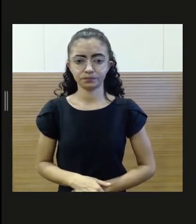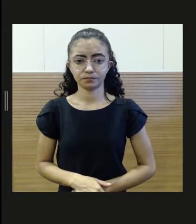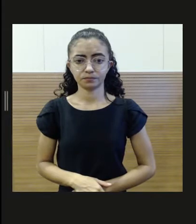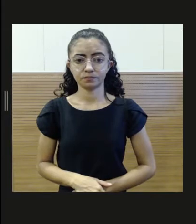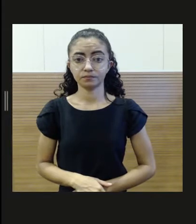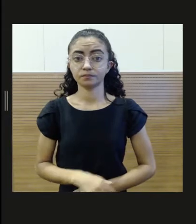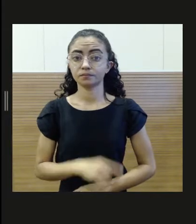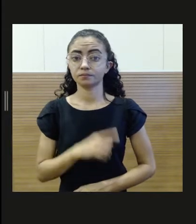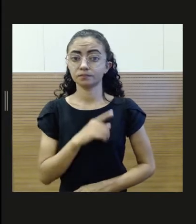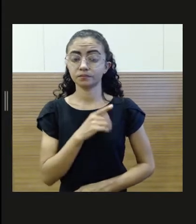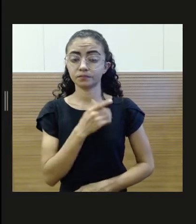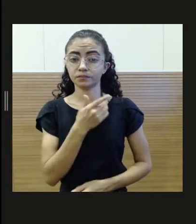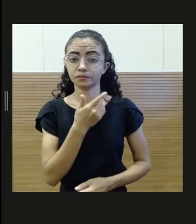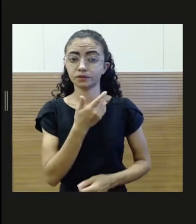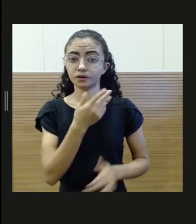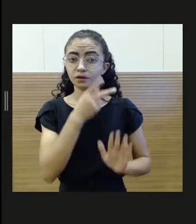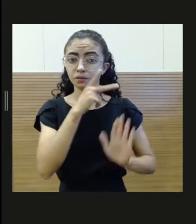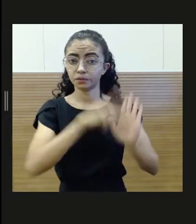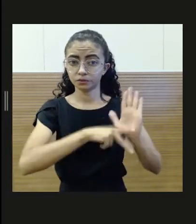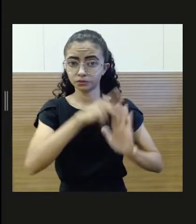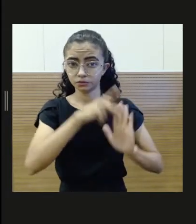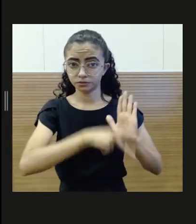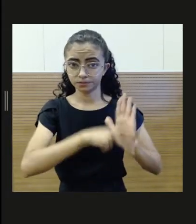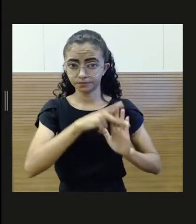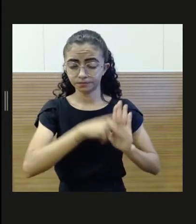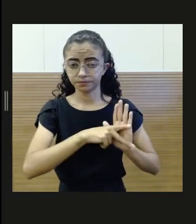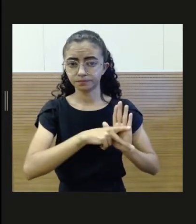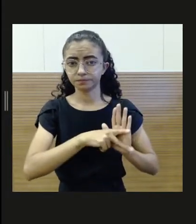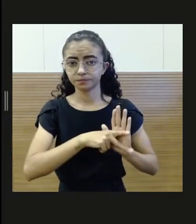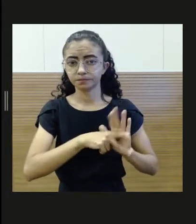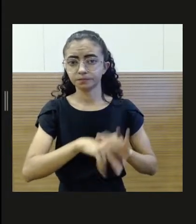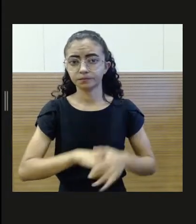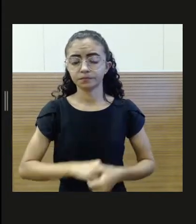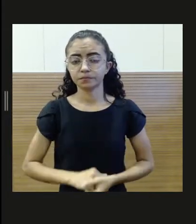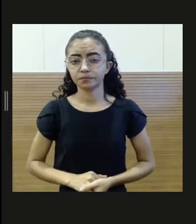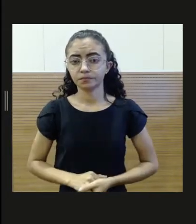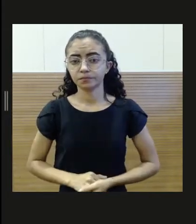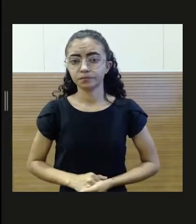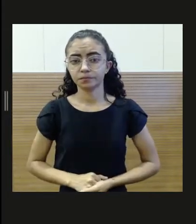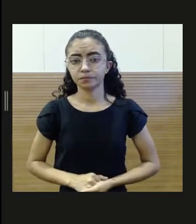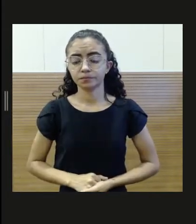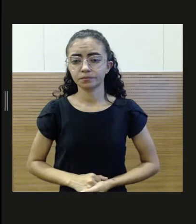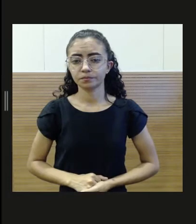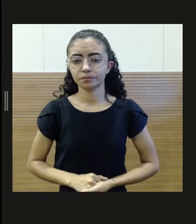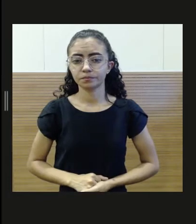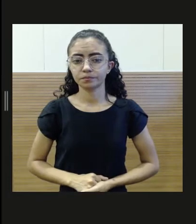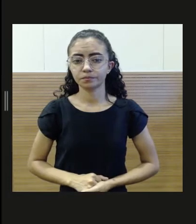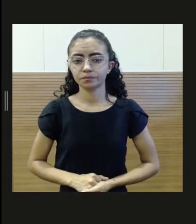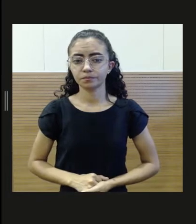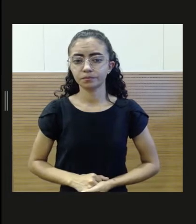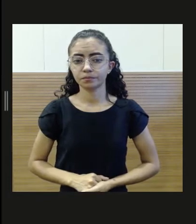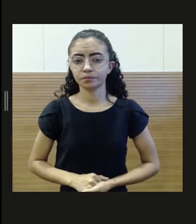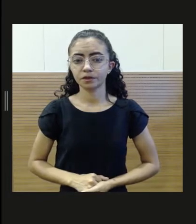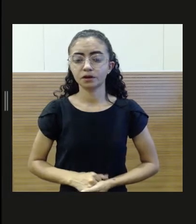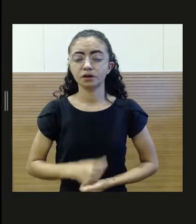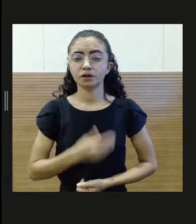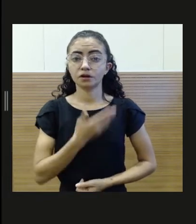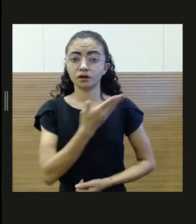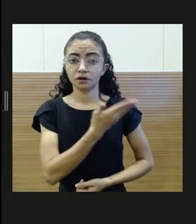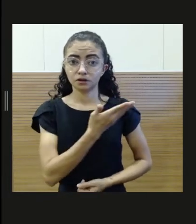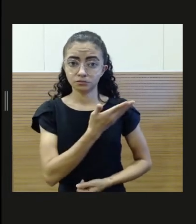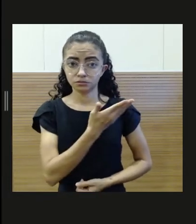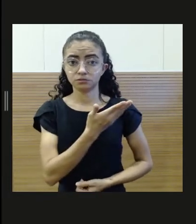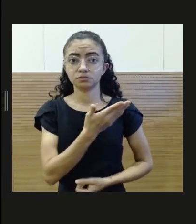O projeto-chave é a recente declaração de Giessen, declara que